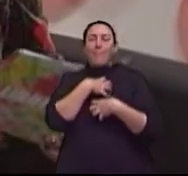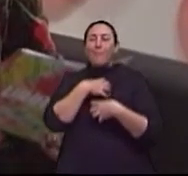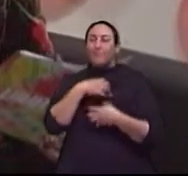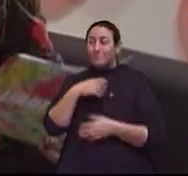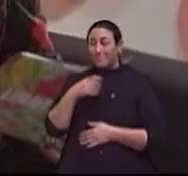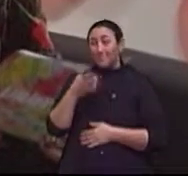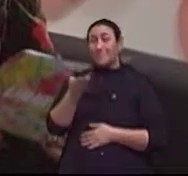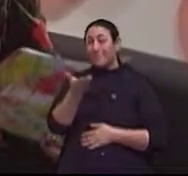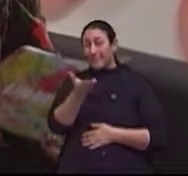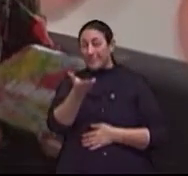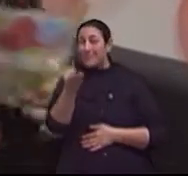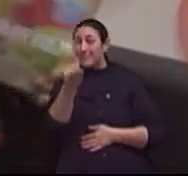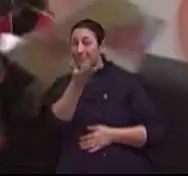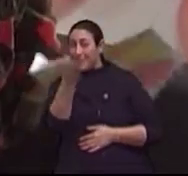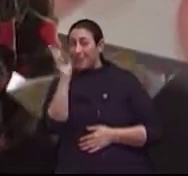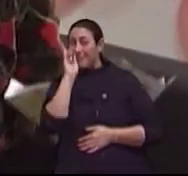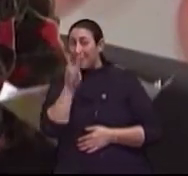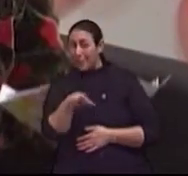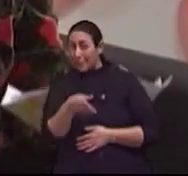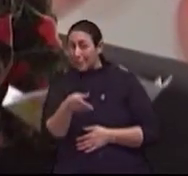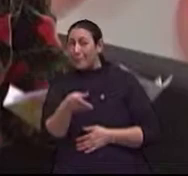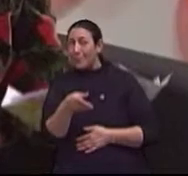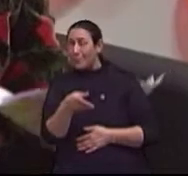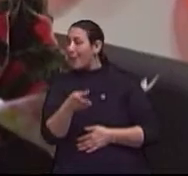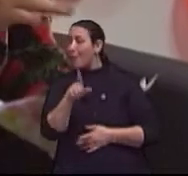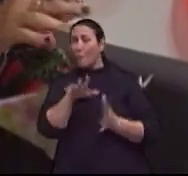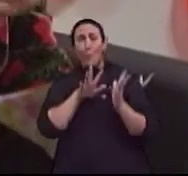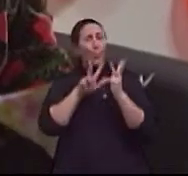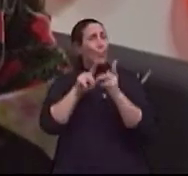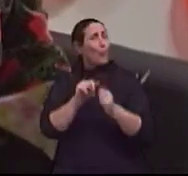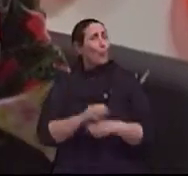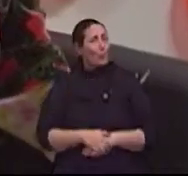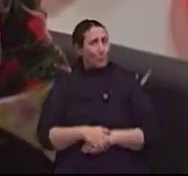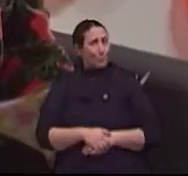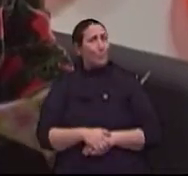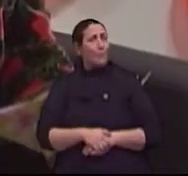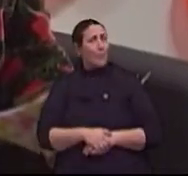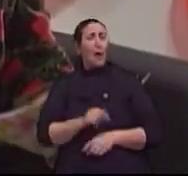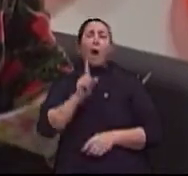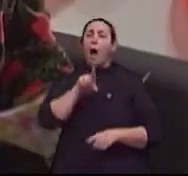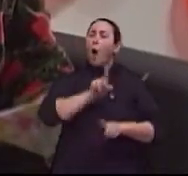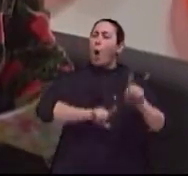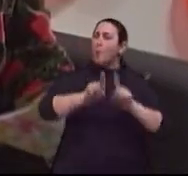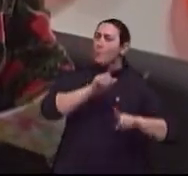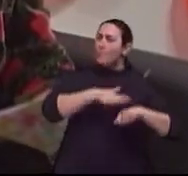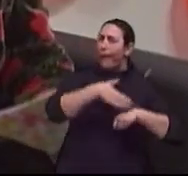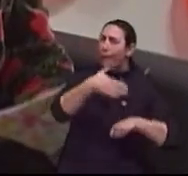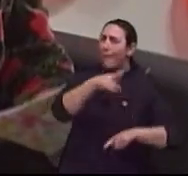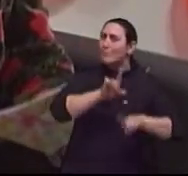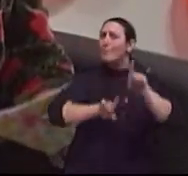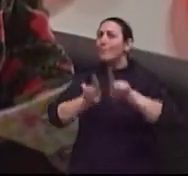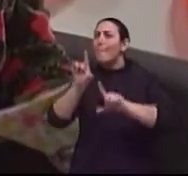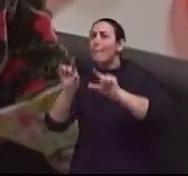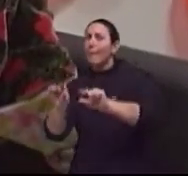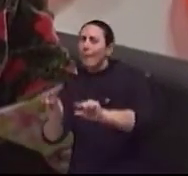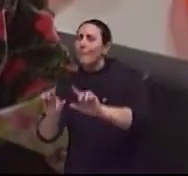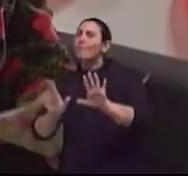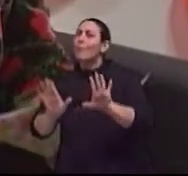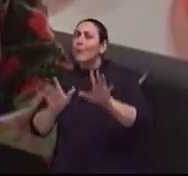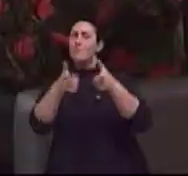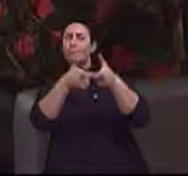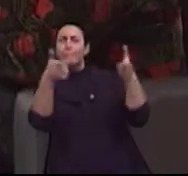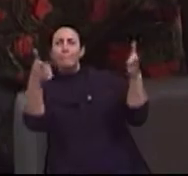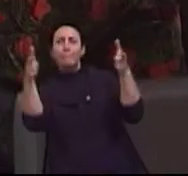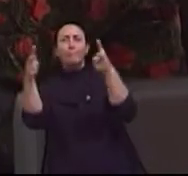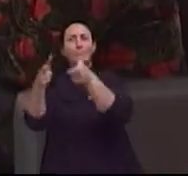situações, né? É exatamente assim. É com todo mundo que acontece, uns mais, outros menos. E vai diminuir esse tipo de ação quando a